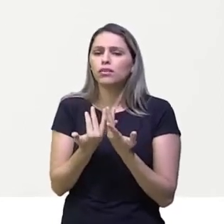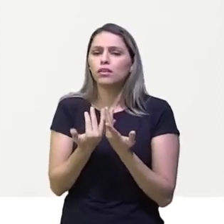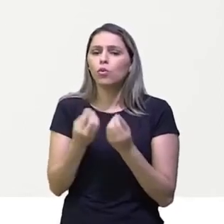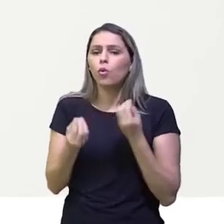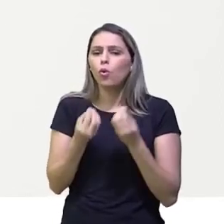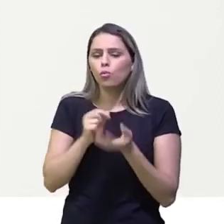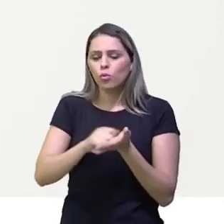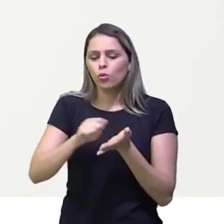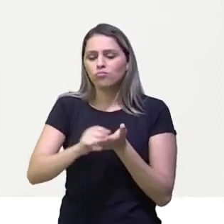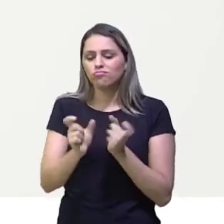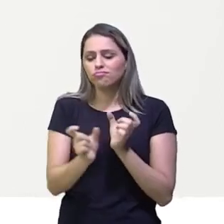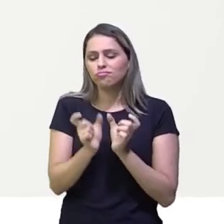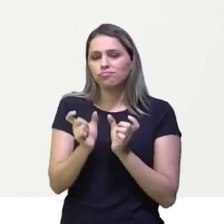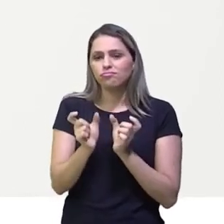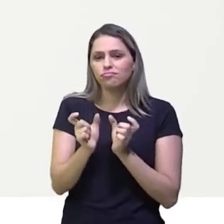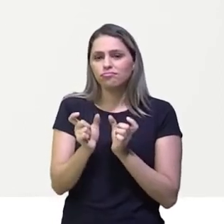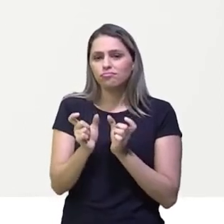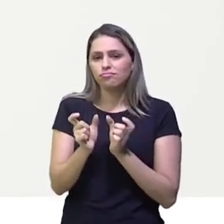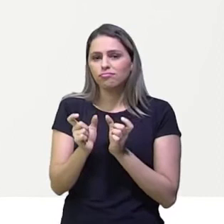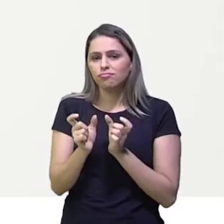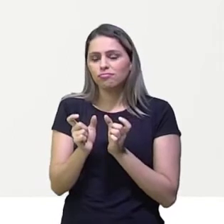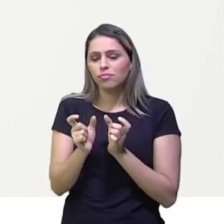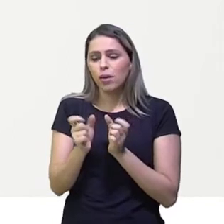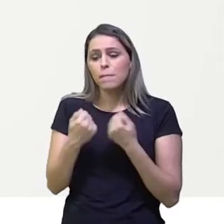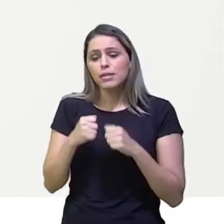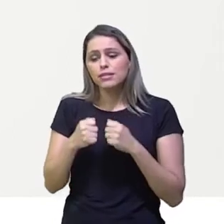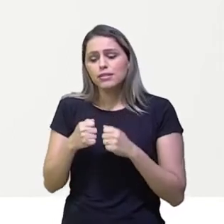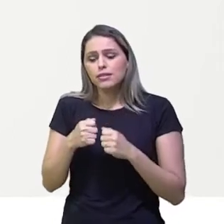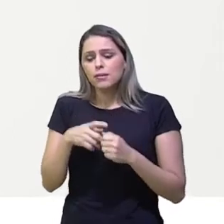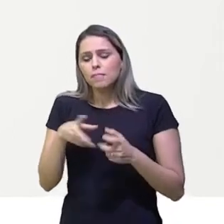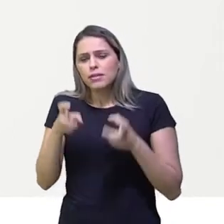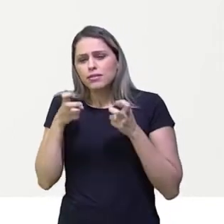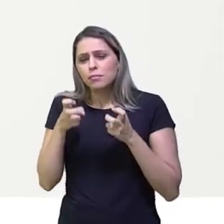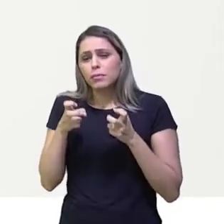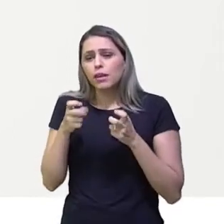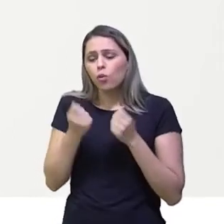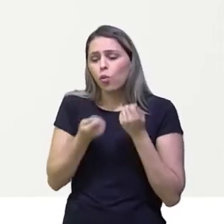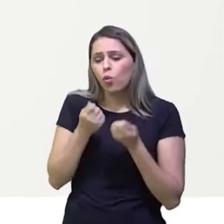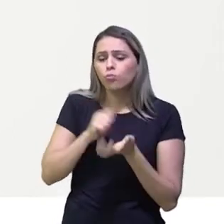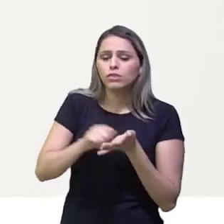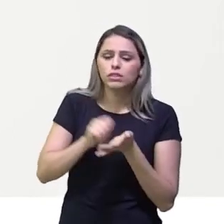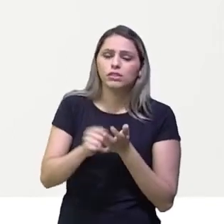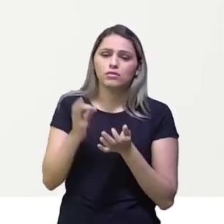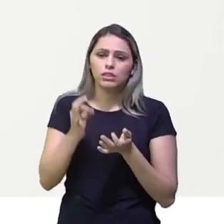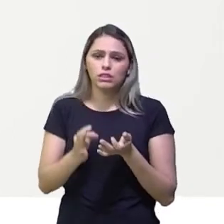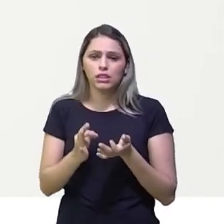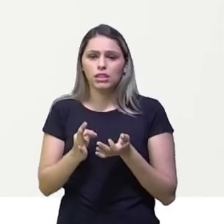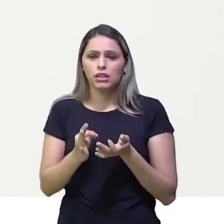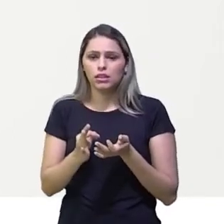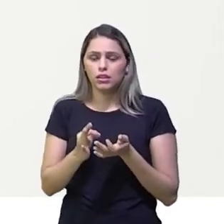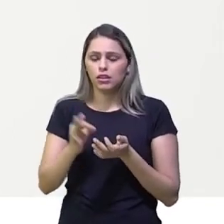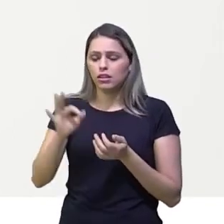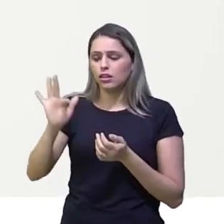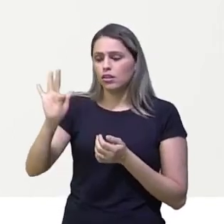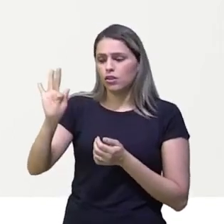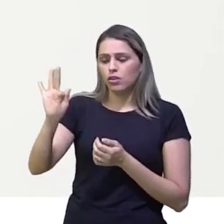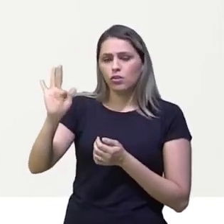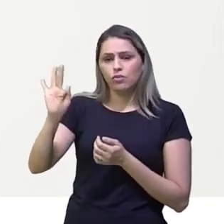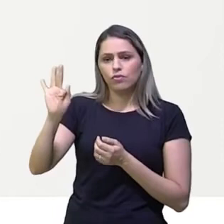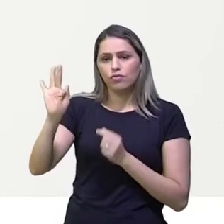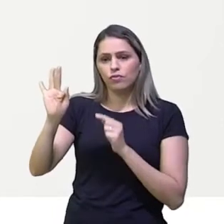V. Mas não é, eu preciso identificar o som que sai da minha boca. Fo, fo,